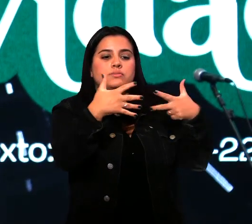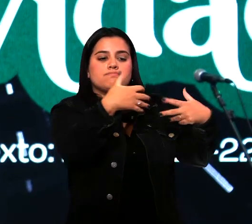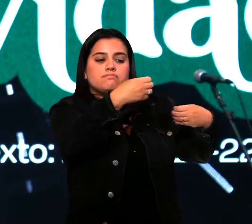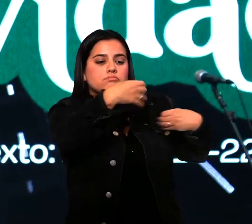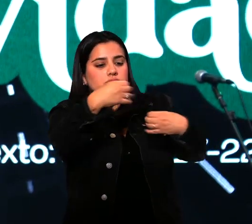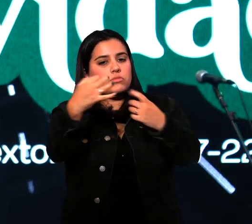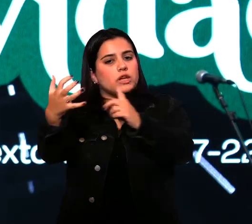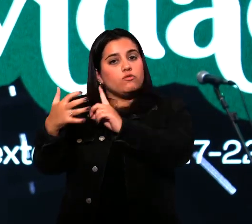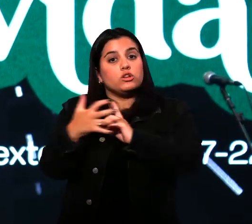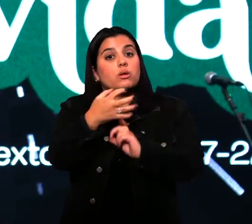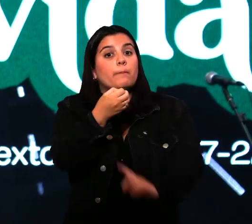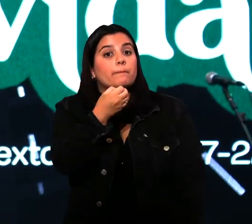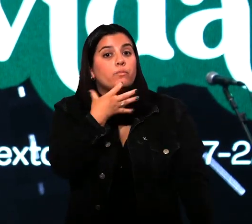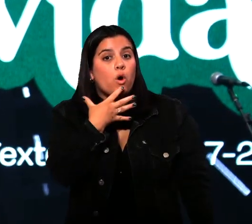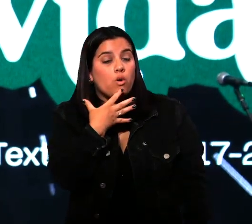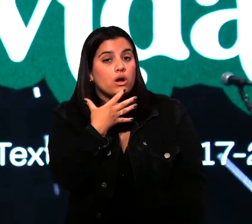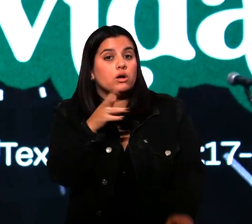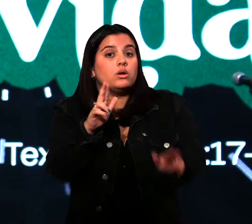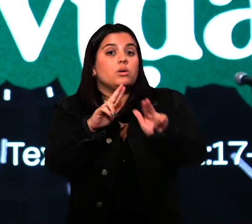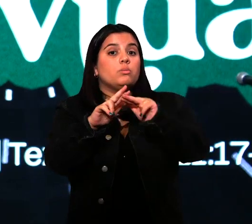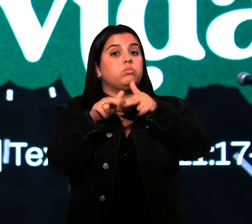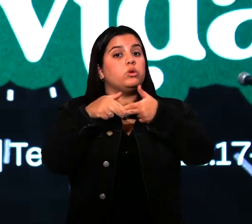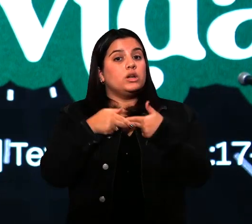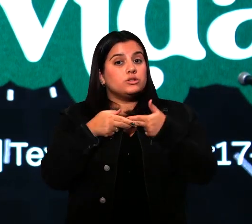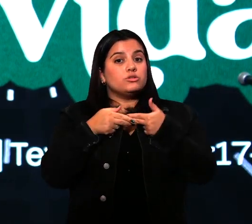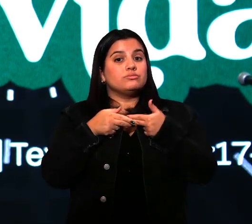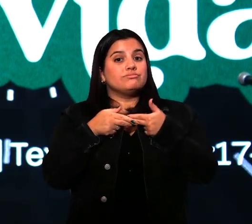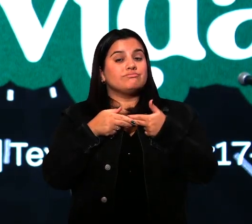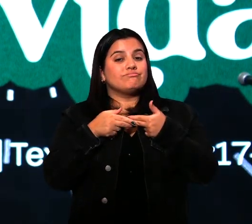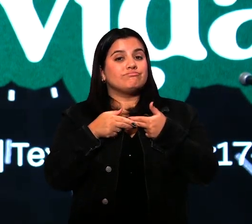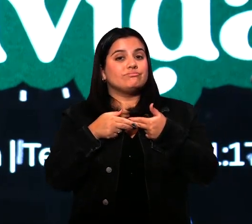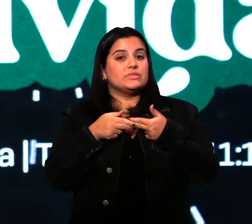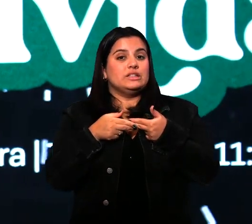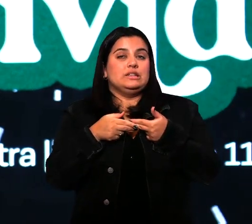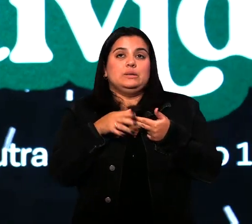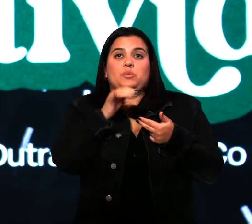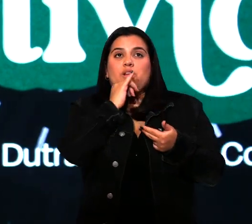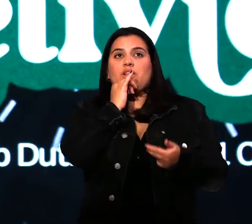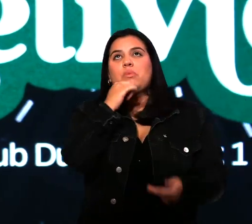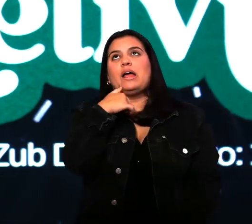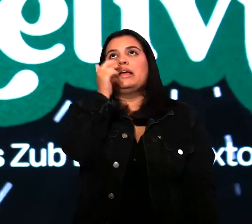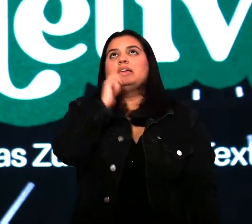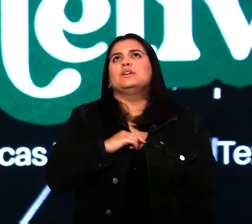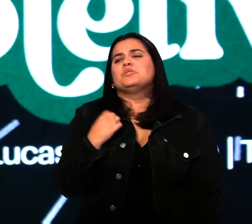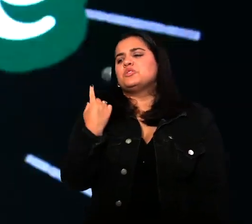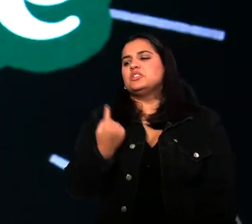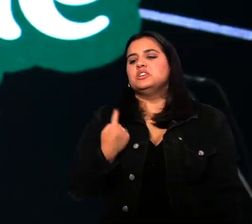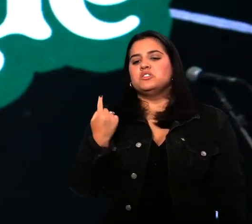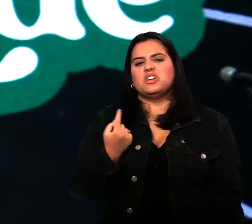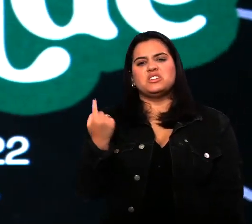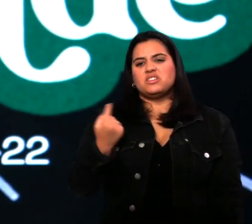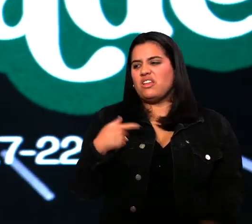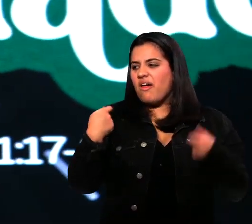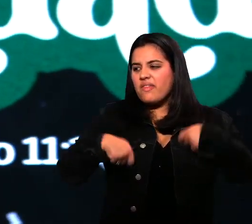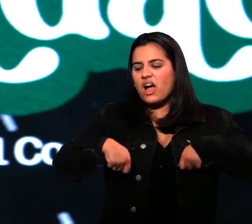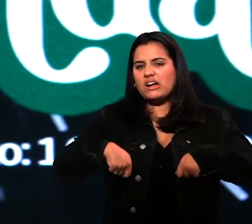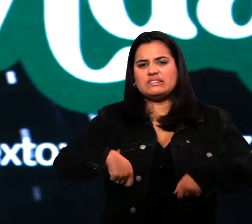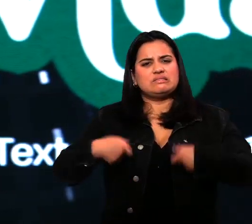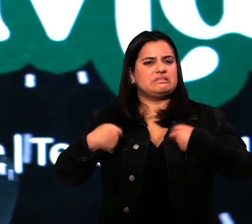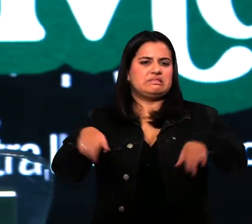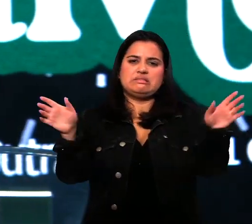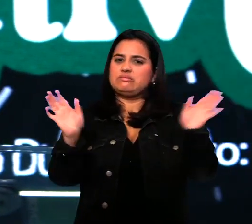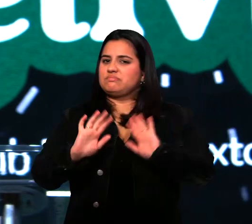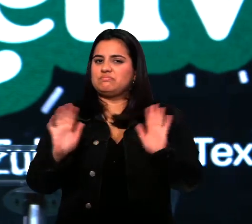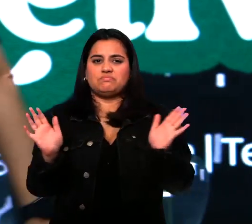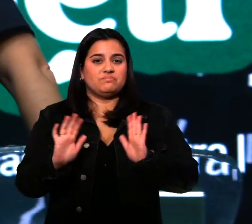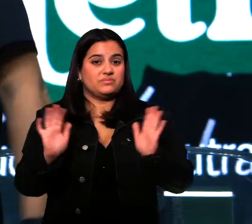desenvolver. E por isso que não dá para subir no monte e ficar no monte o tempo todo, porque aí você parou de aprender que você tem que receber para abençoar o próximo do teu lado. E isso é